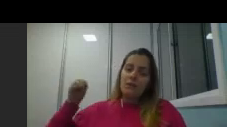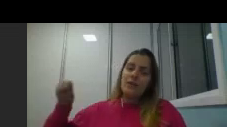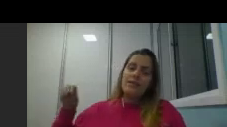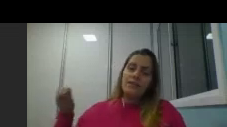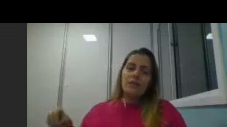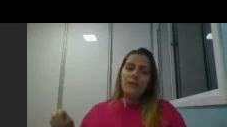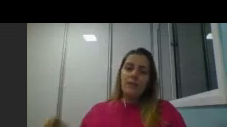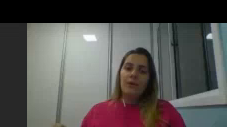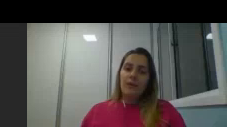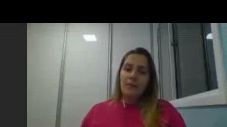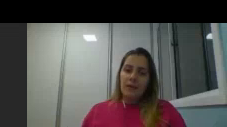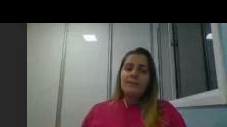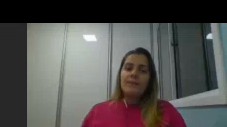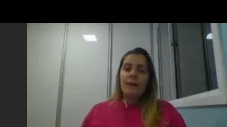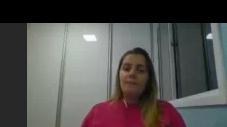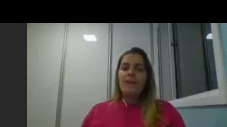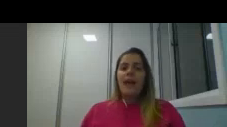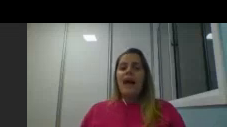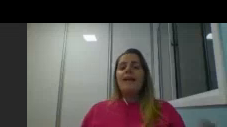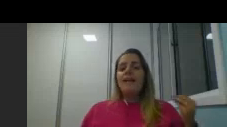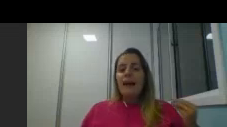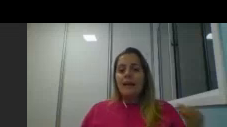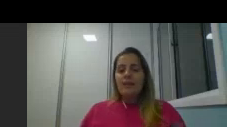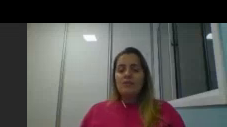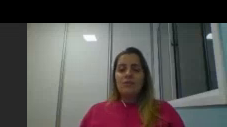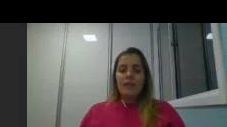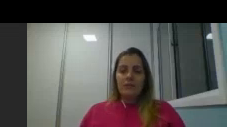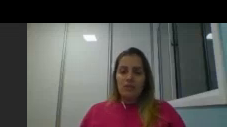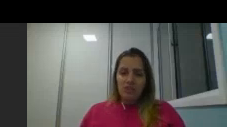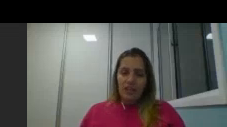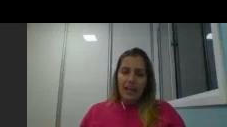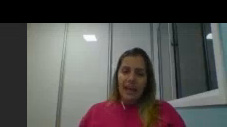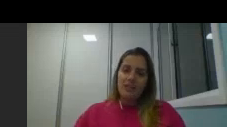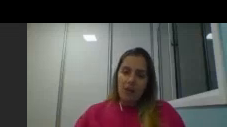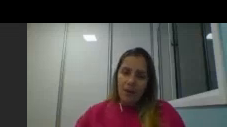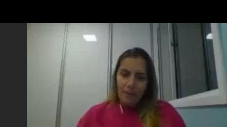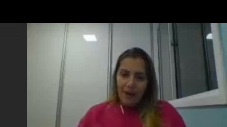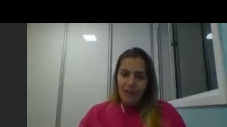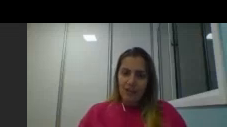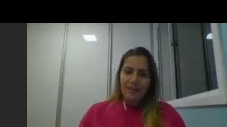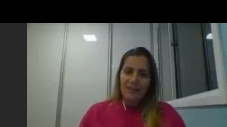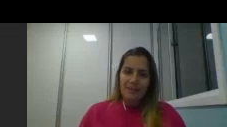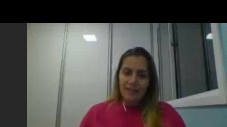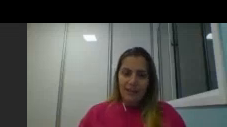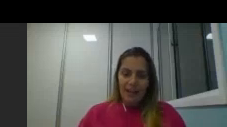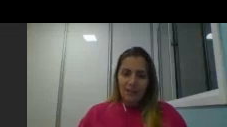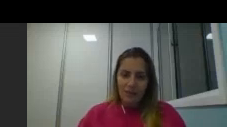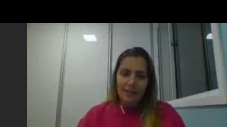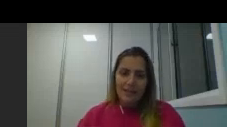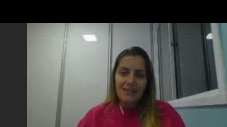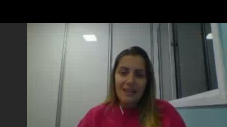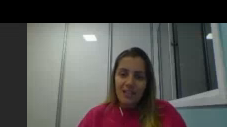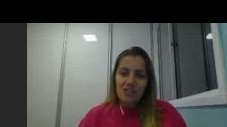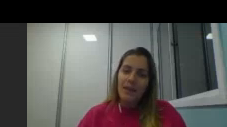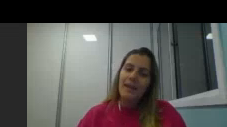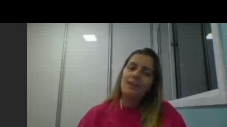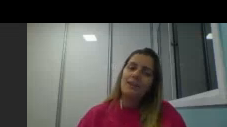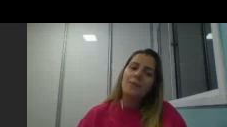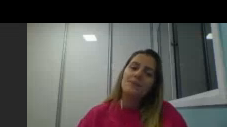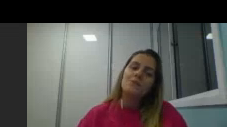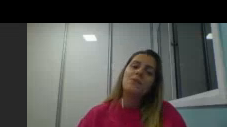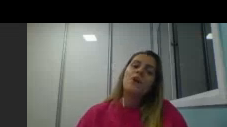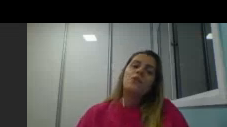um pouquinho do conhecimento da bioquímica, tá? Aliado aos conceitos de genética, uma parte lá das segregações, das leis